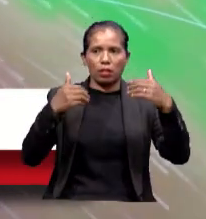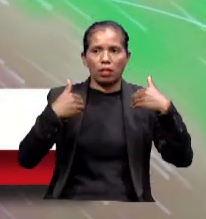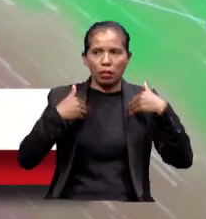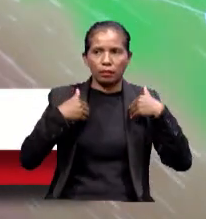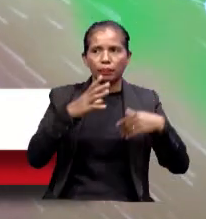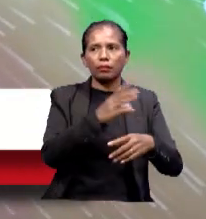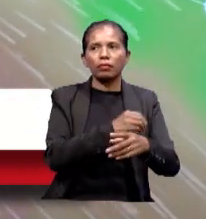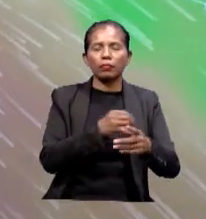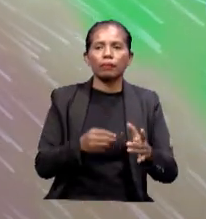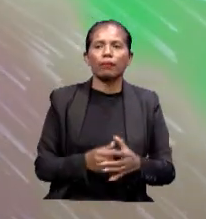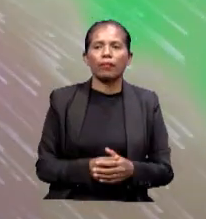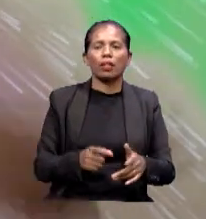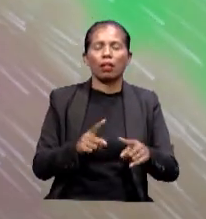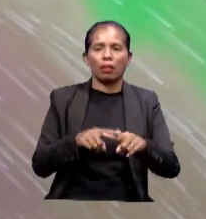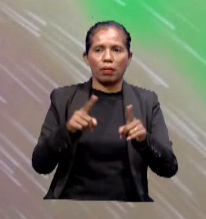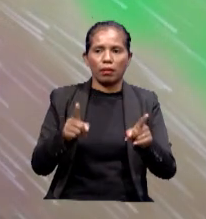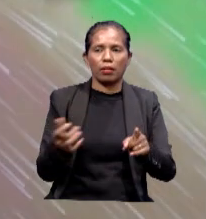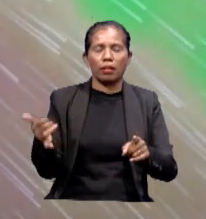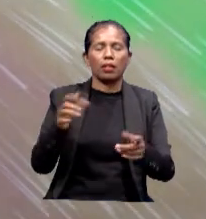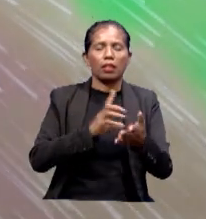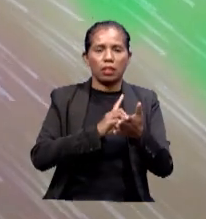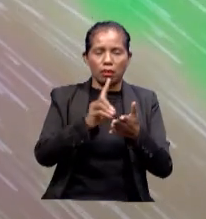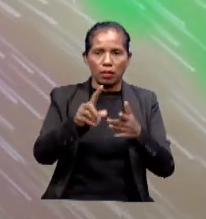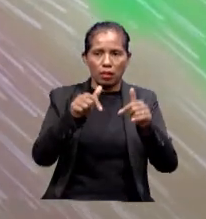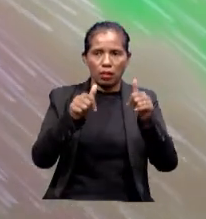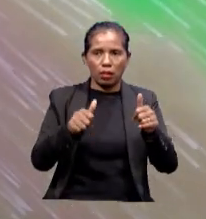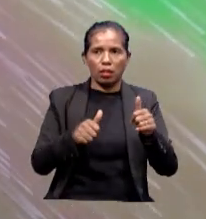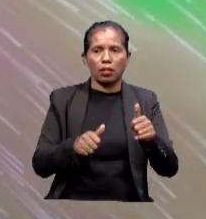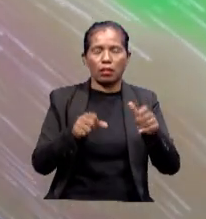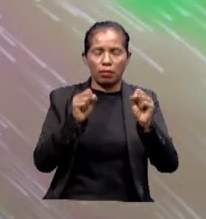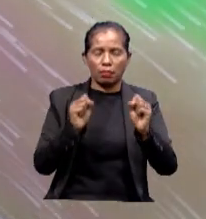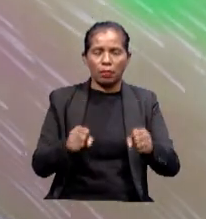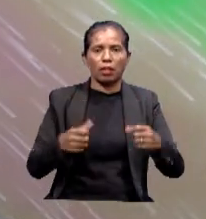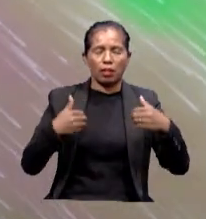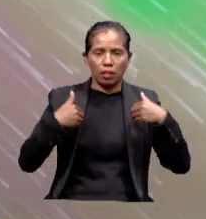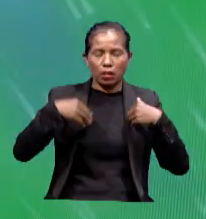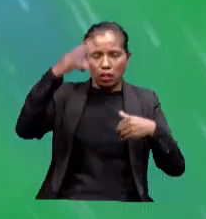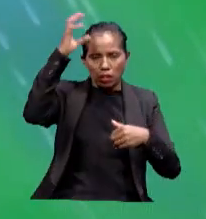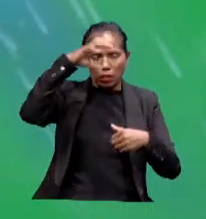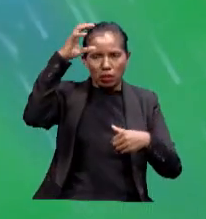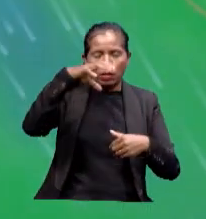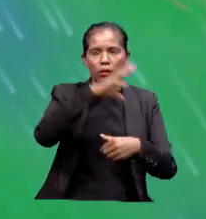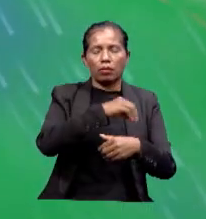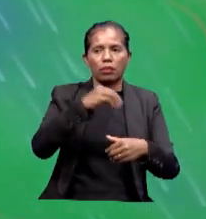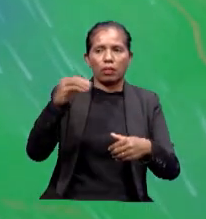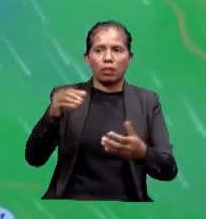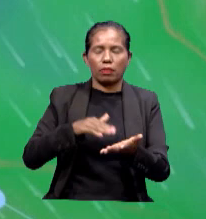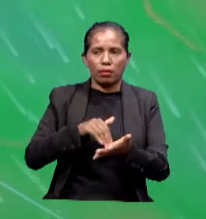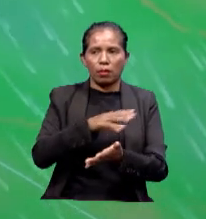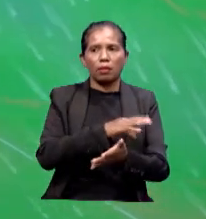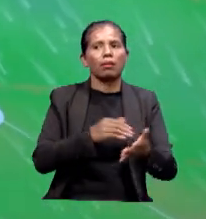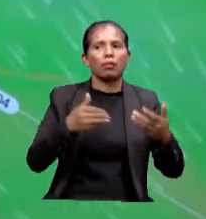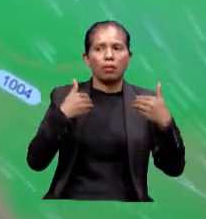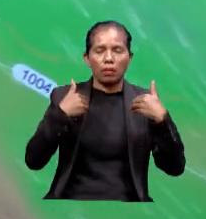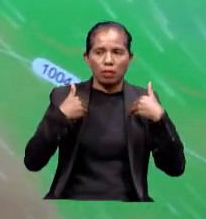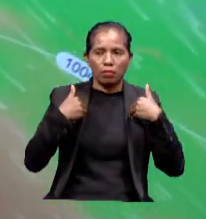estação Udanginia, mas be ba semana de neve possibilidade bela acontece udang un intensidade fraco belemos